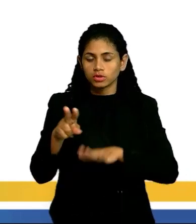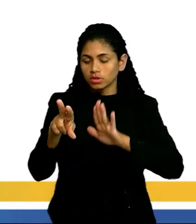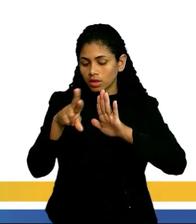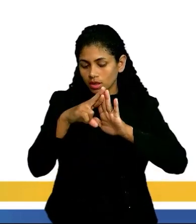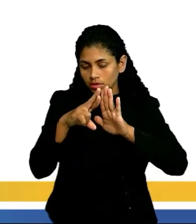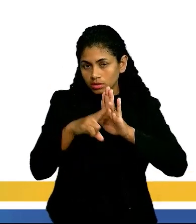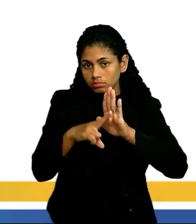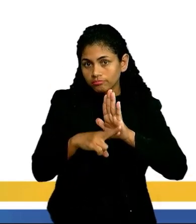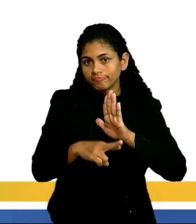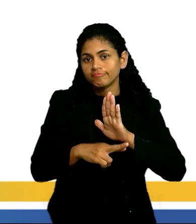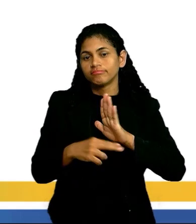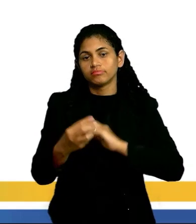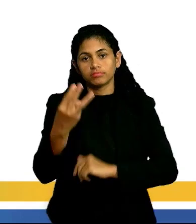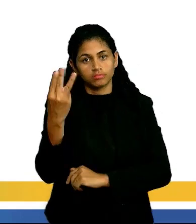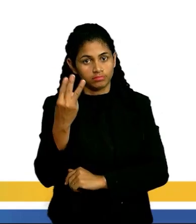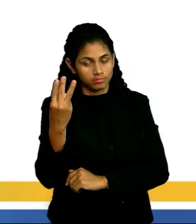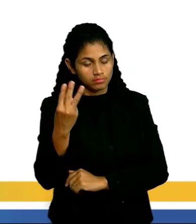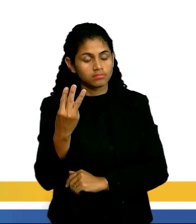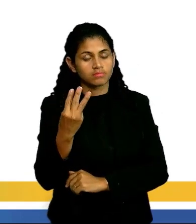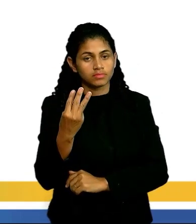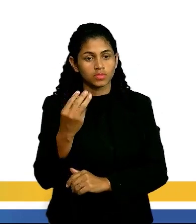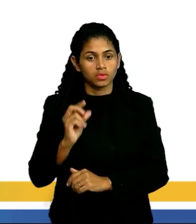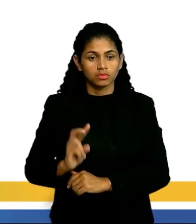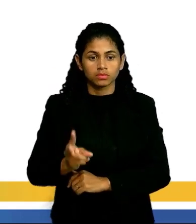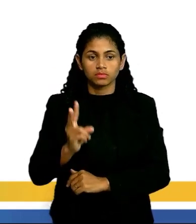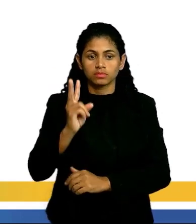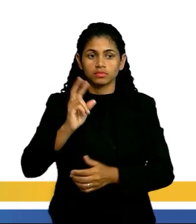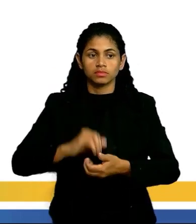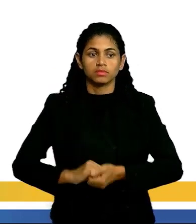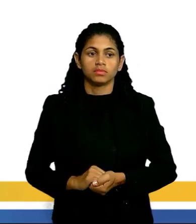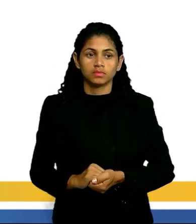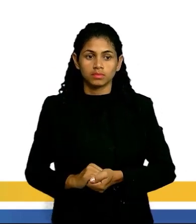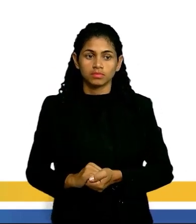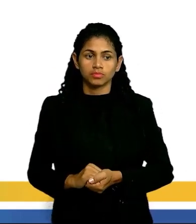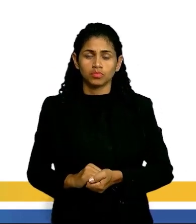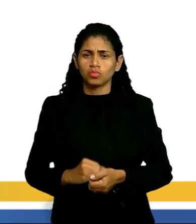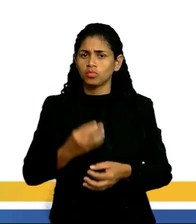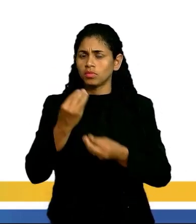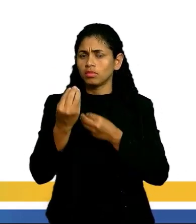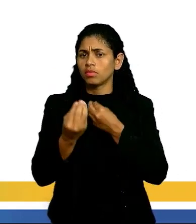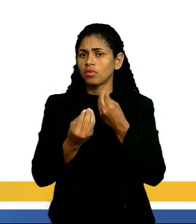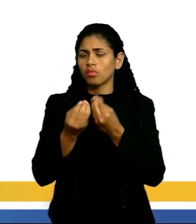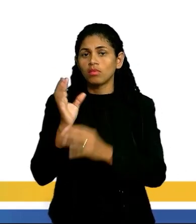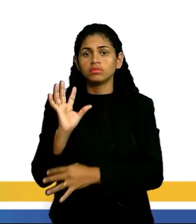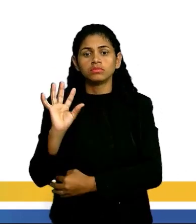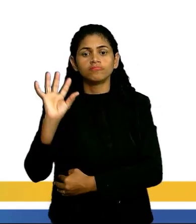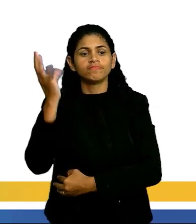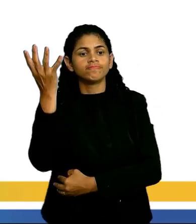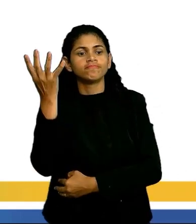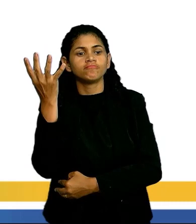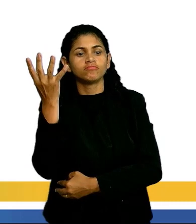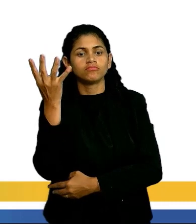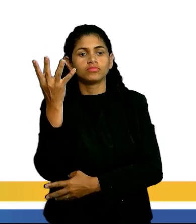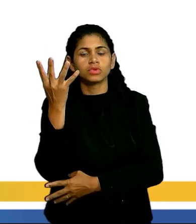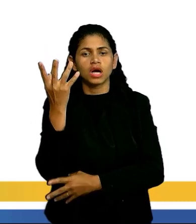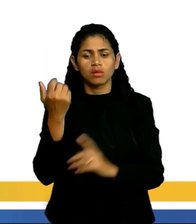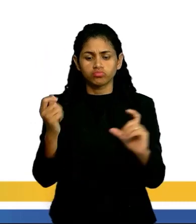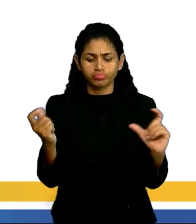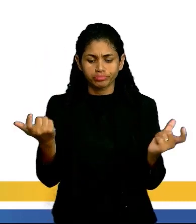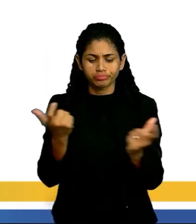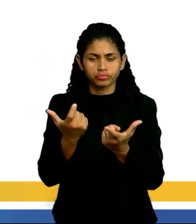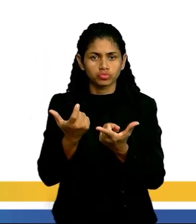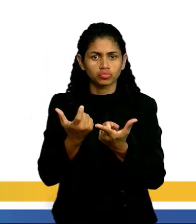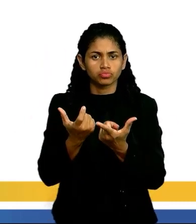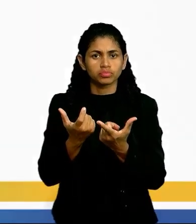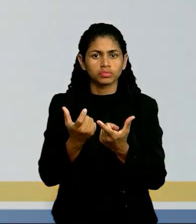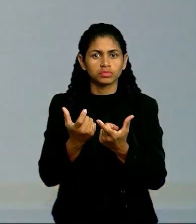NOx para o carbono mais 4. Vamos seguir. Como que funciona, então, essa oxirredução? Para